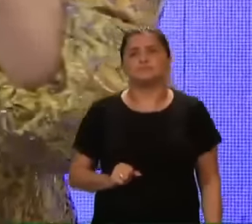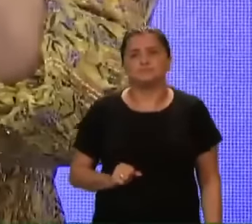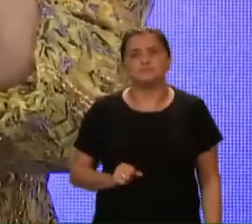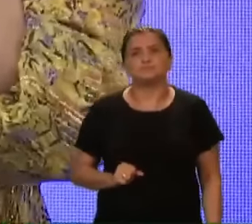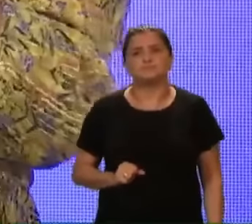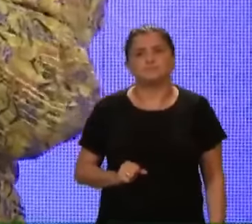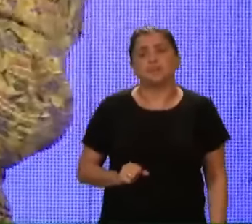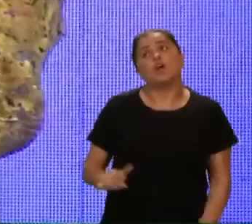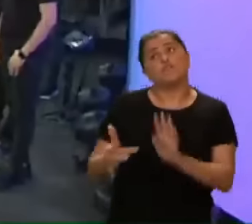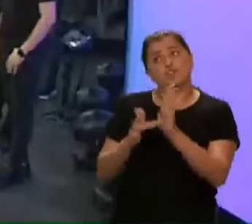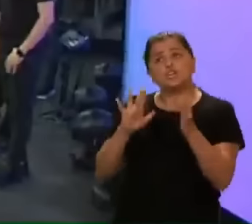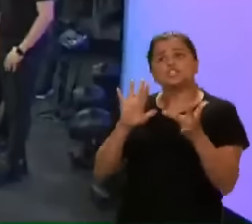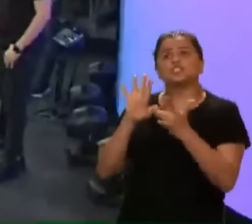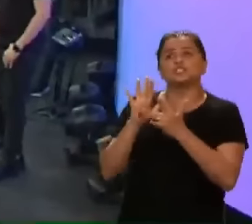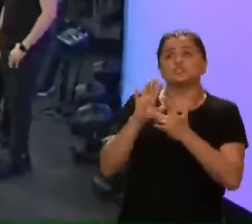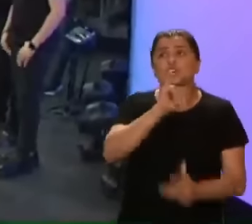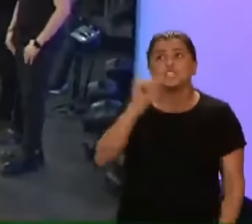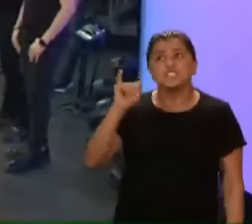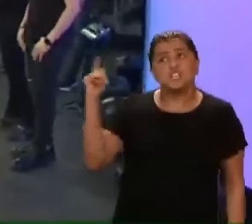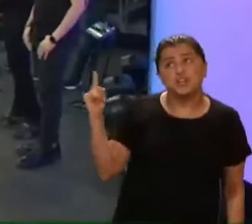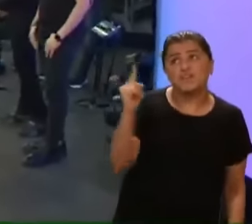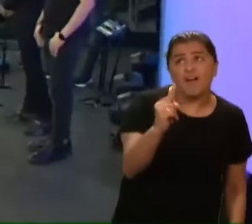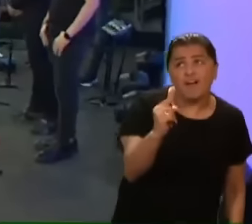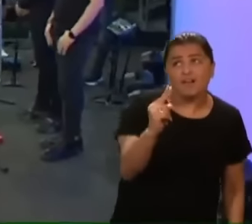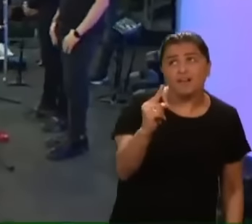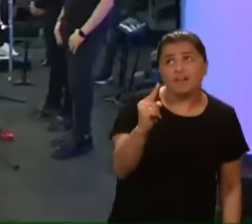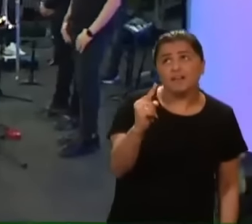Ah, Jesus, se o Senhor não entrar, eu não vou não, hein?